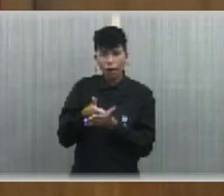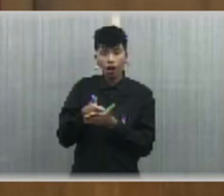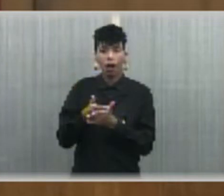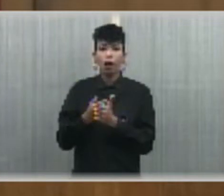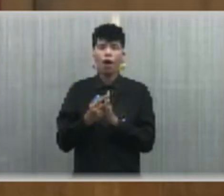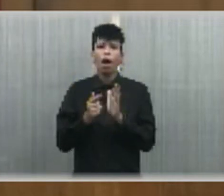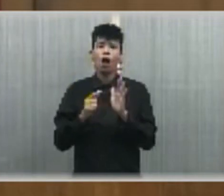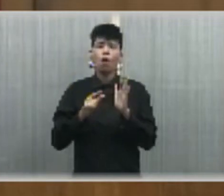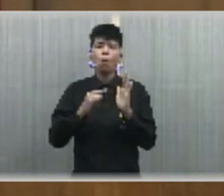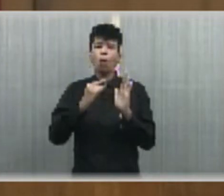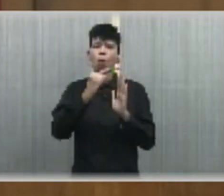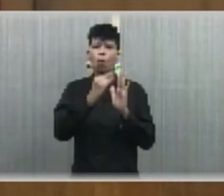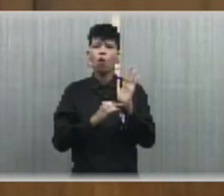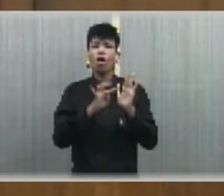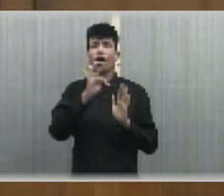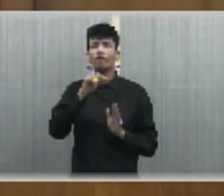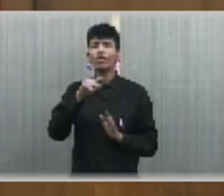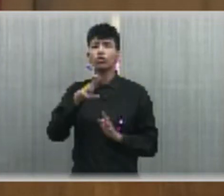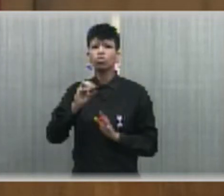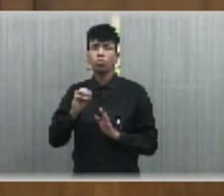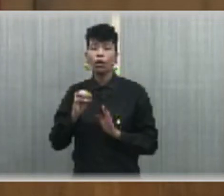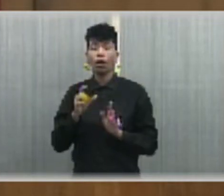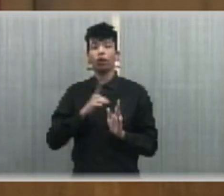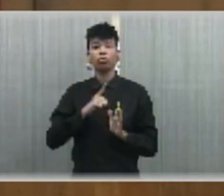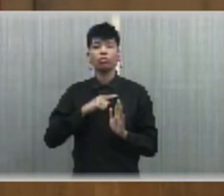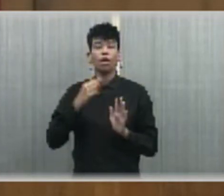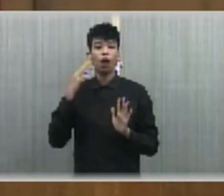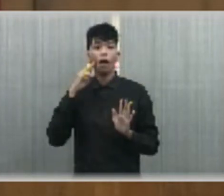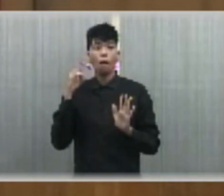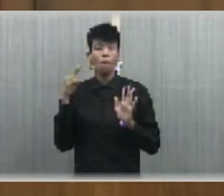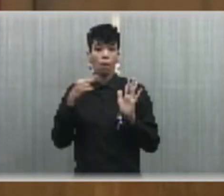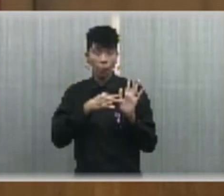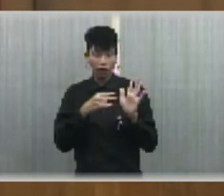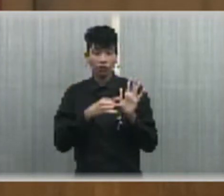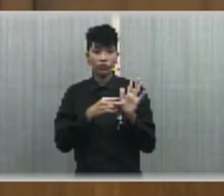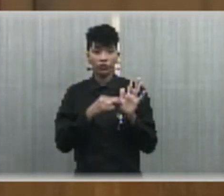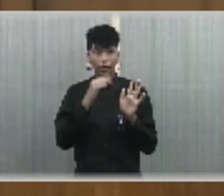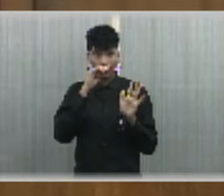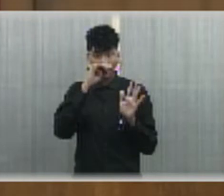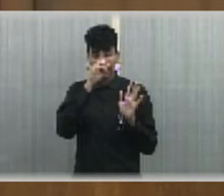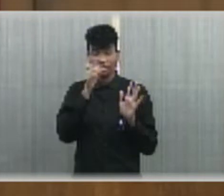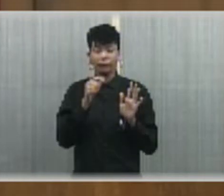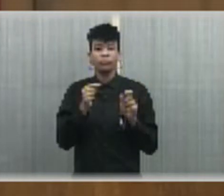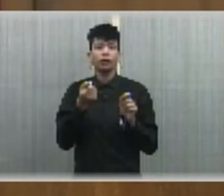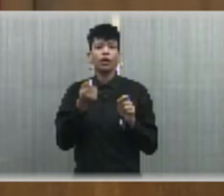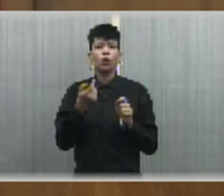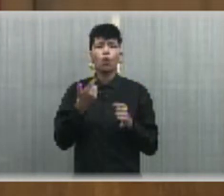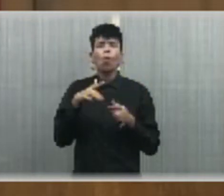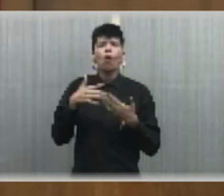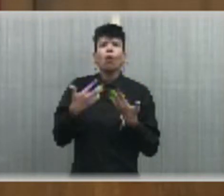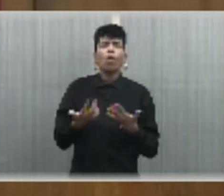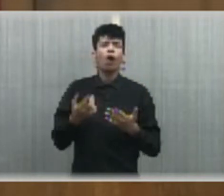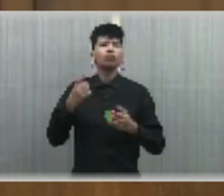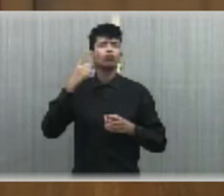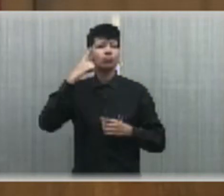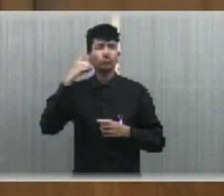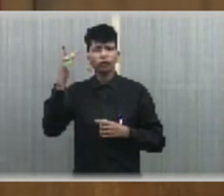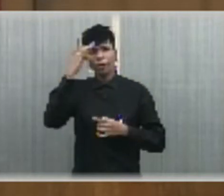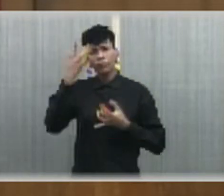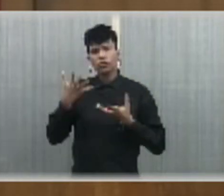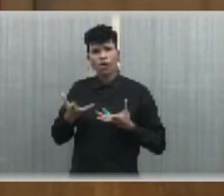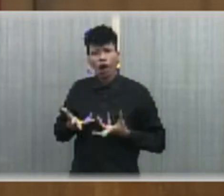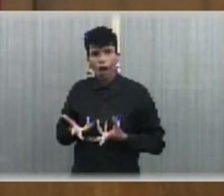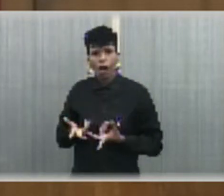fatura mensal gráficos que demonstrem o registro médio diário de